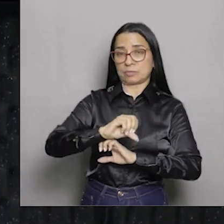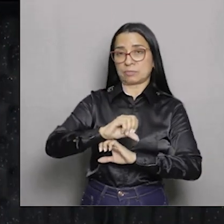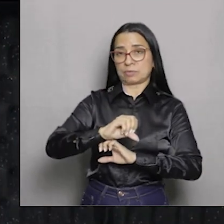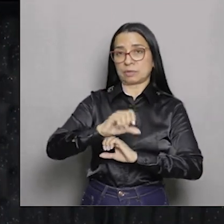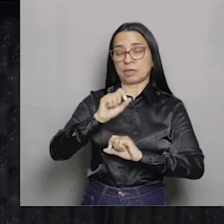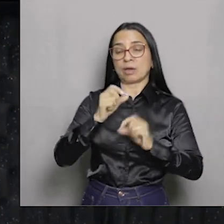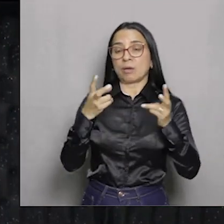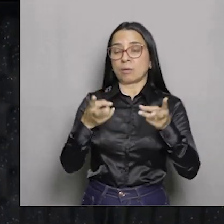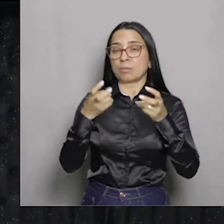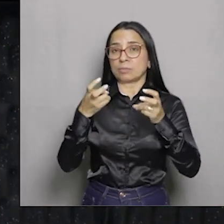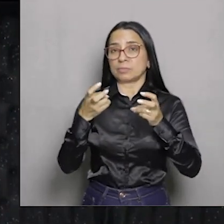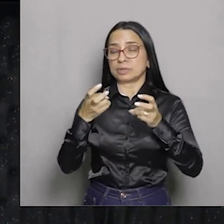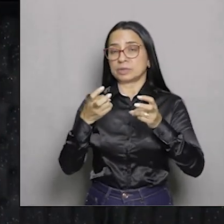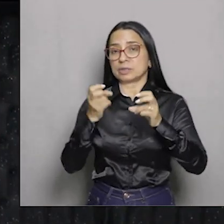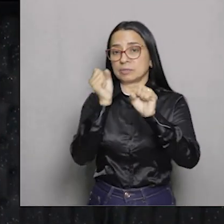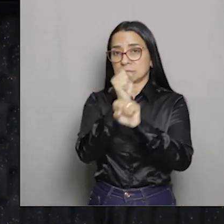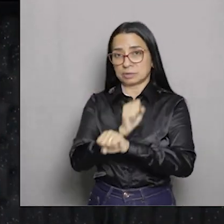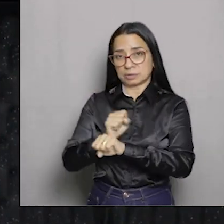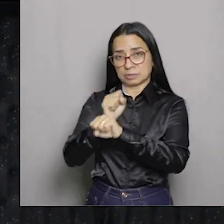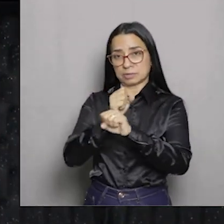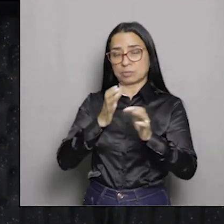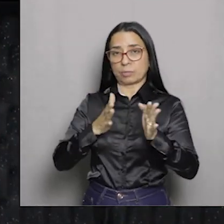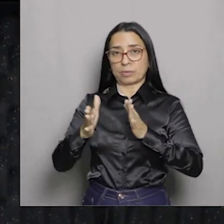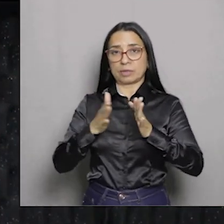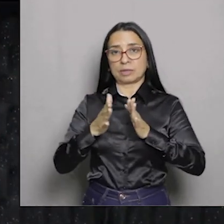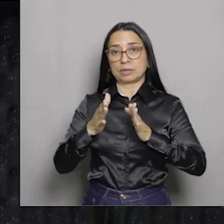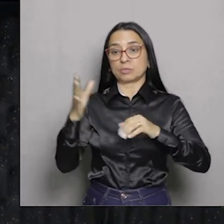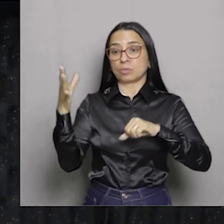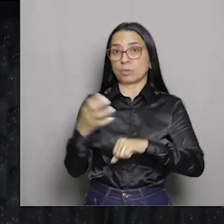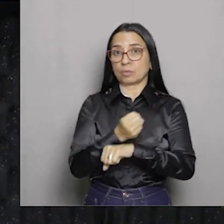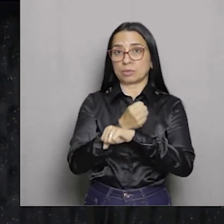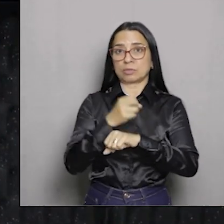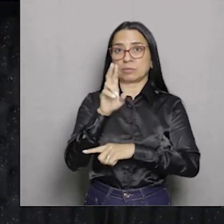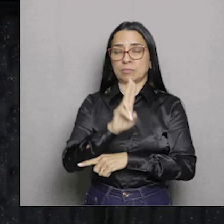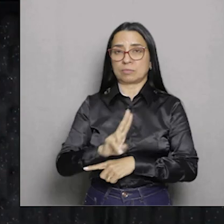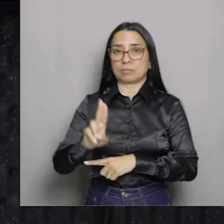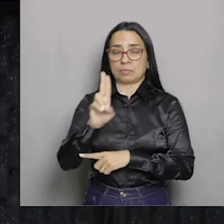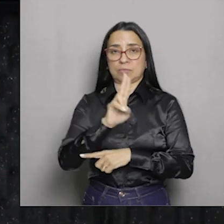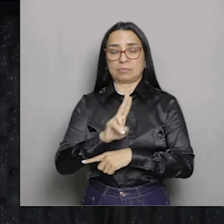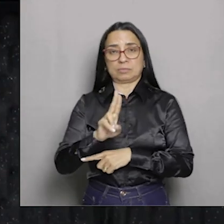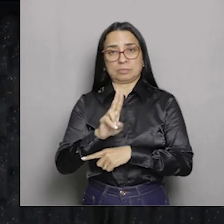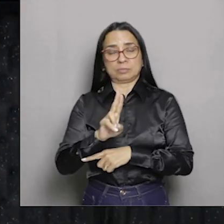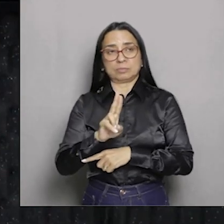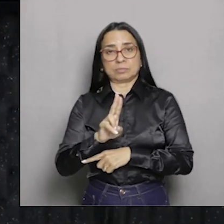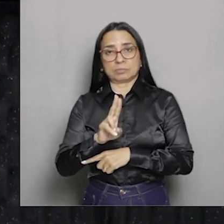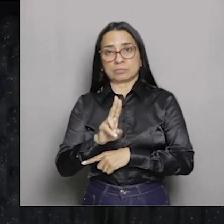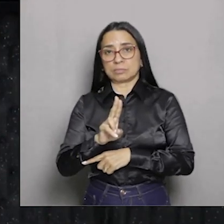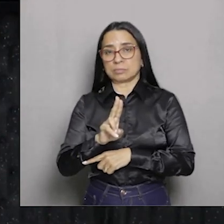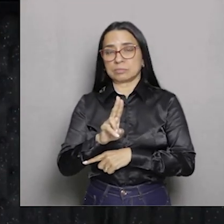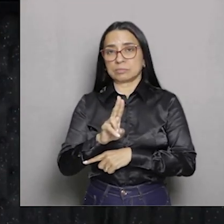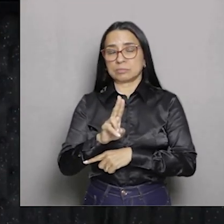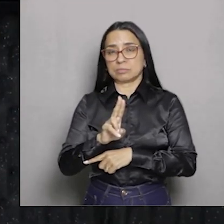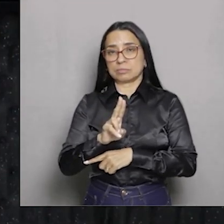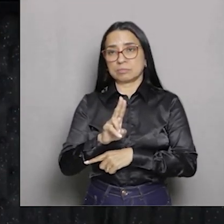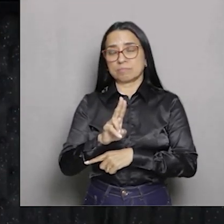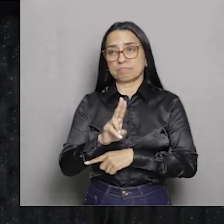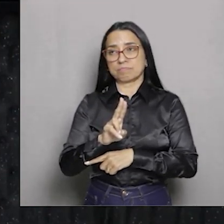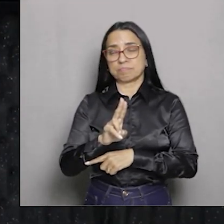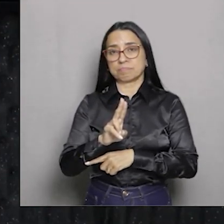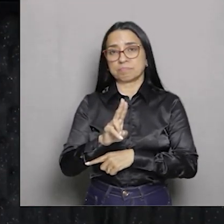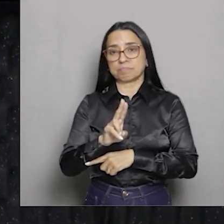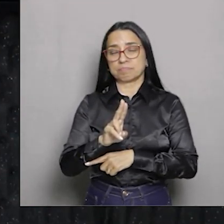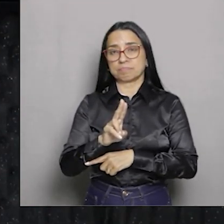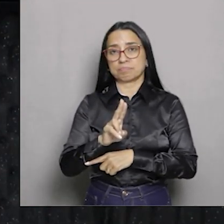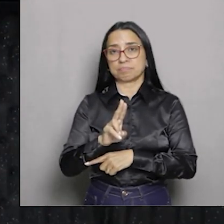que a escravidão do período colonial, ela foi utilizada, no primeiro momento, se utilizou a